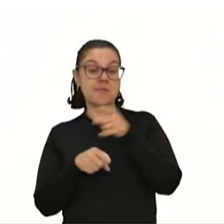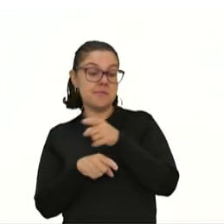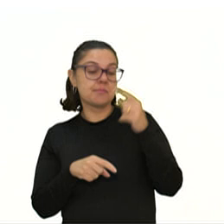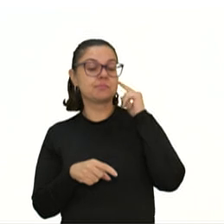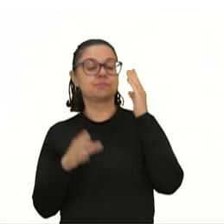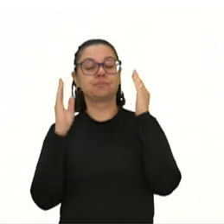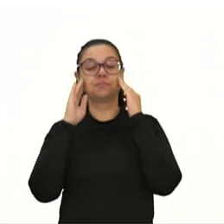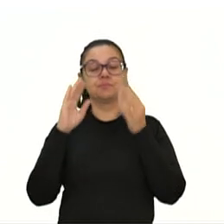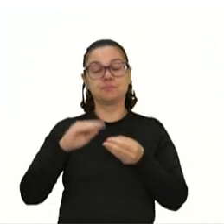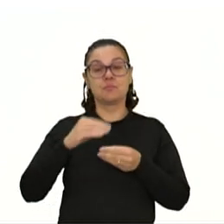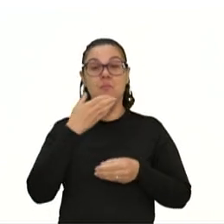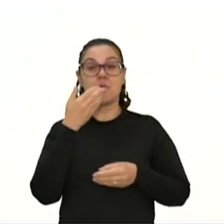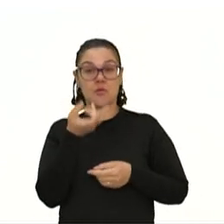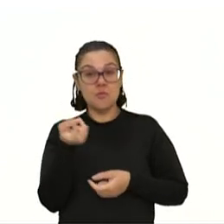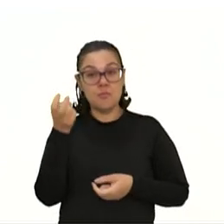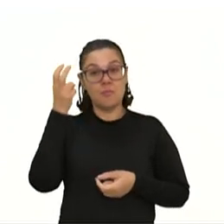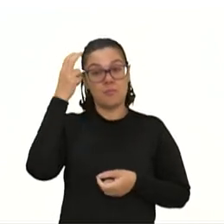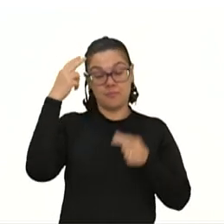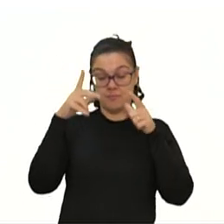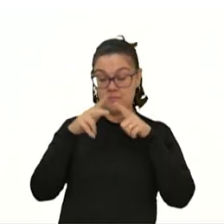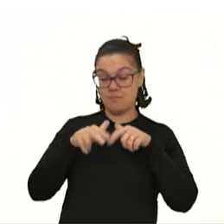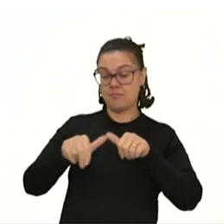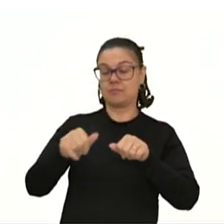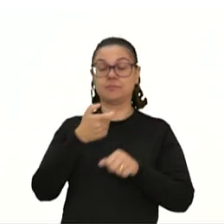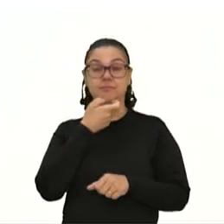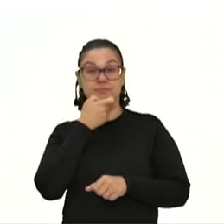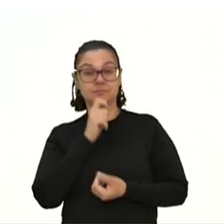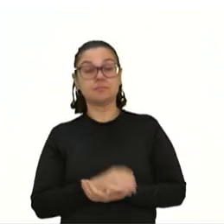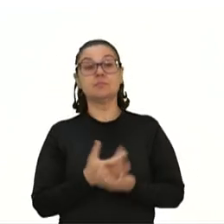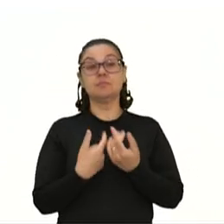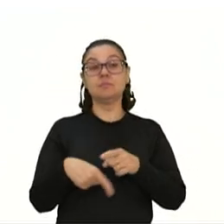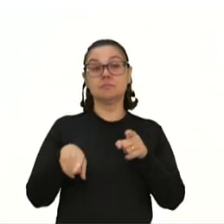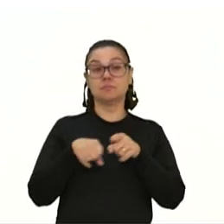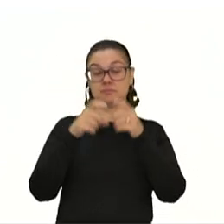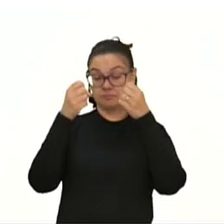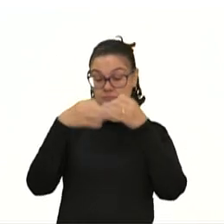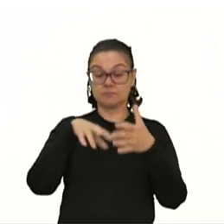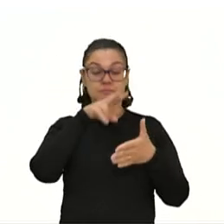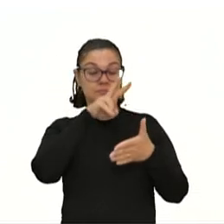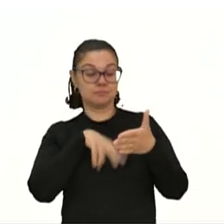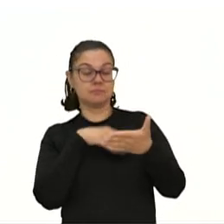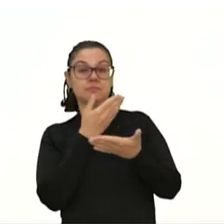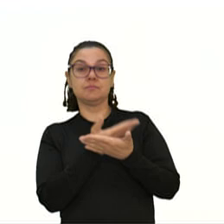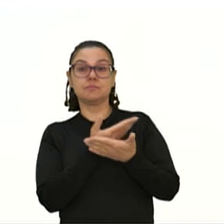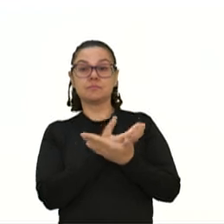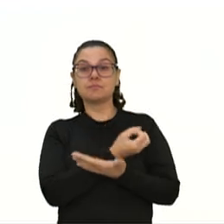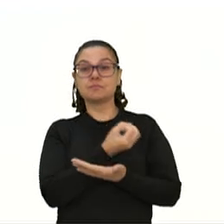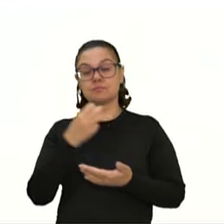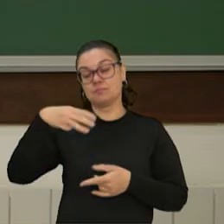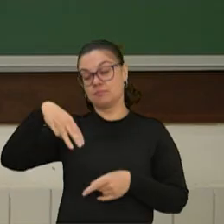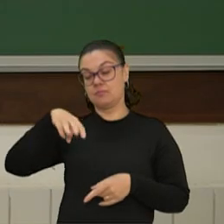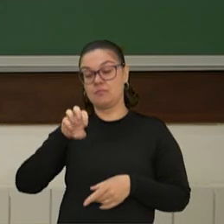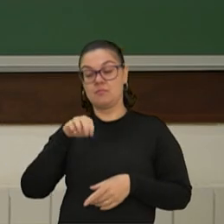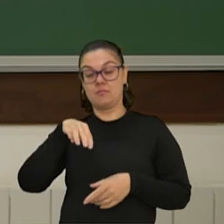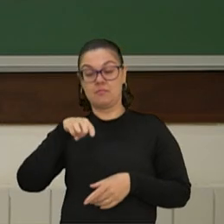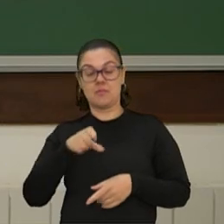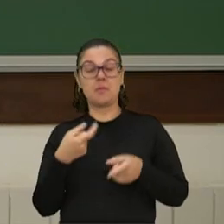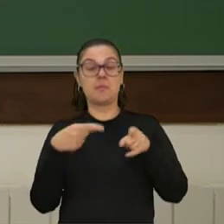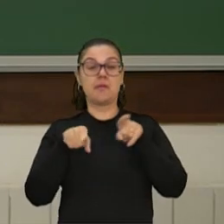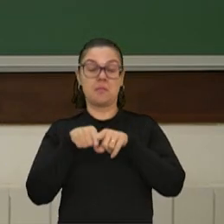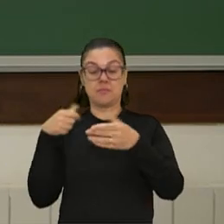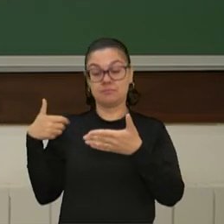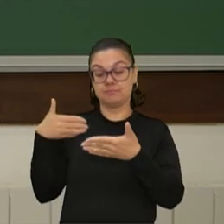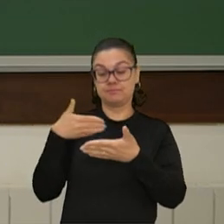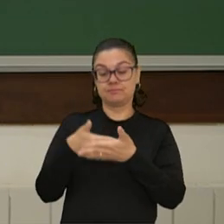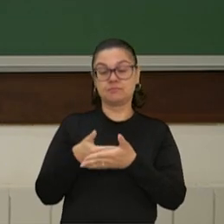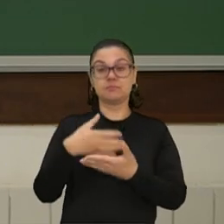um pouquinho mais dessa cultura da língua inglesa. Falamos também, lemos e estudamos alguns memes e